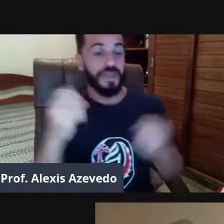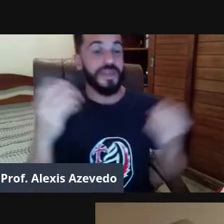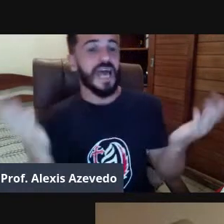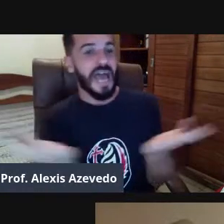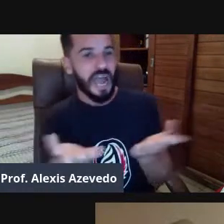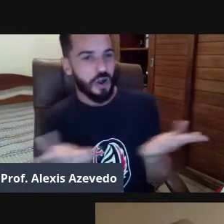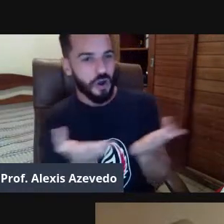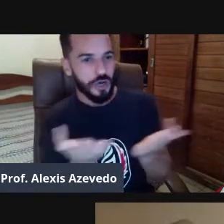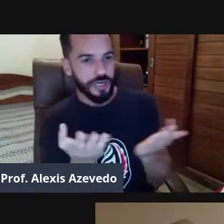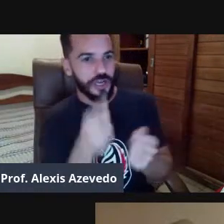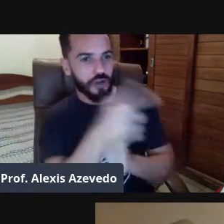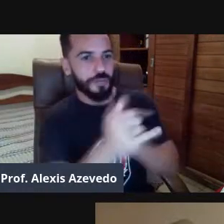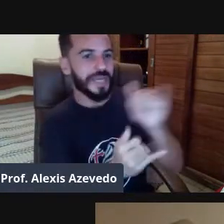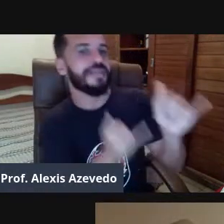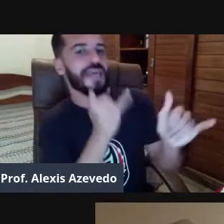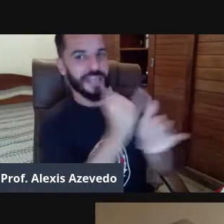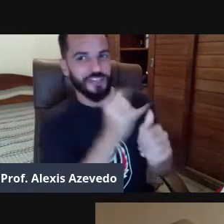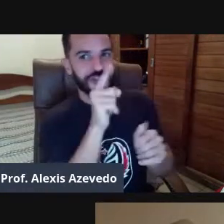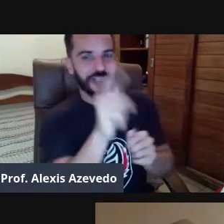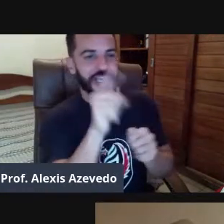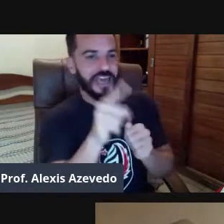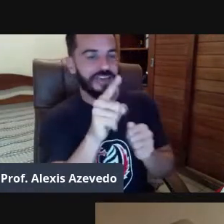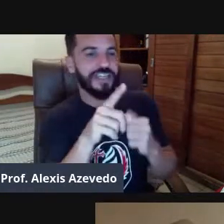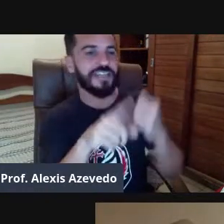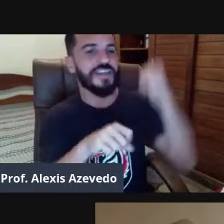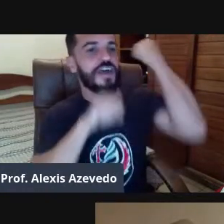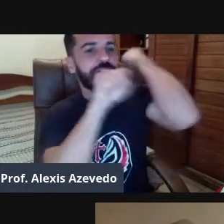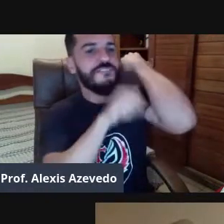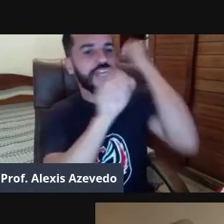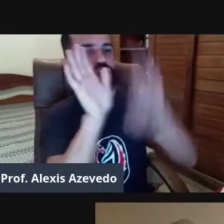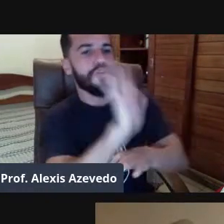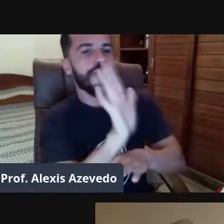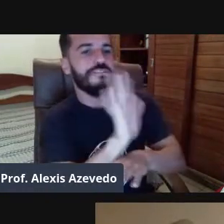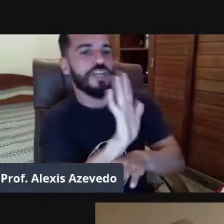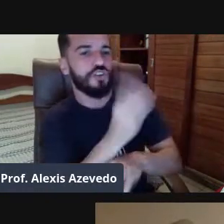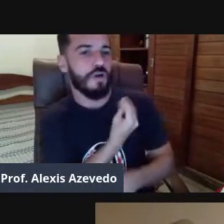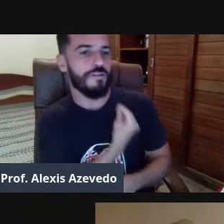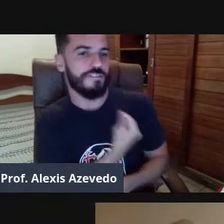realizado lives com artistas sobre o processo criativo,